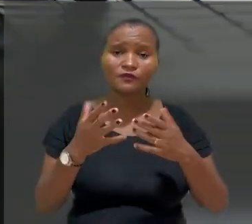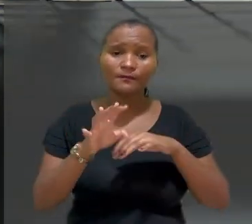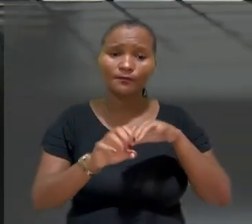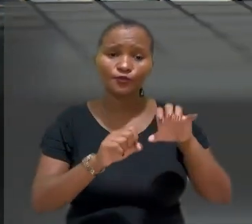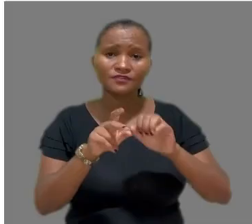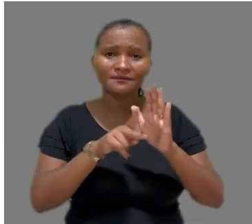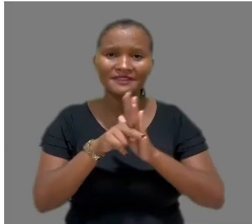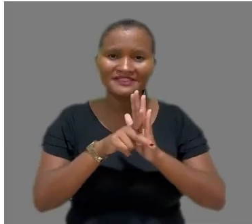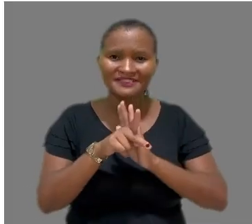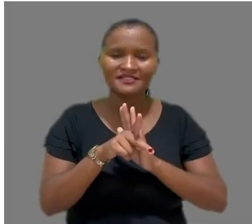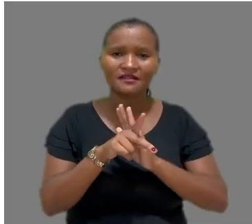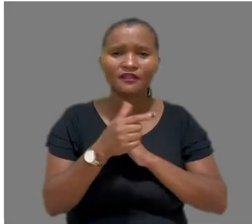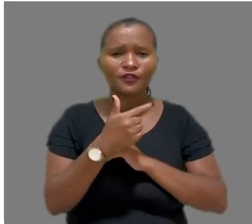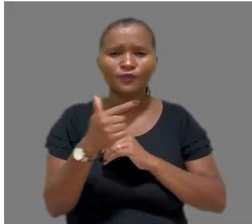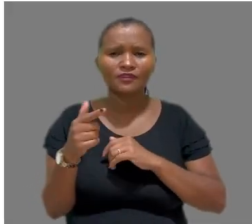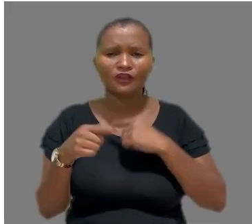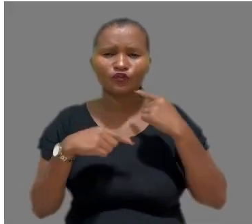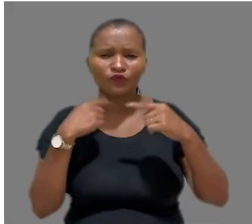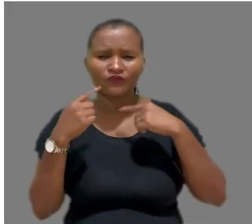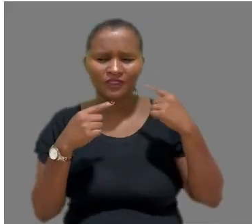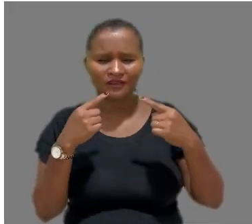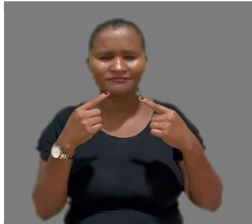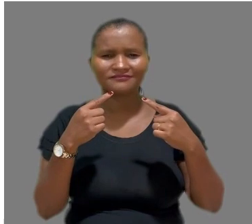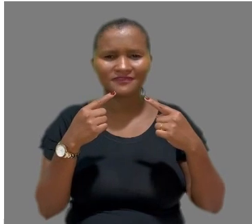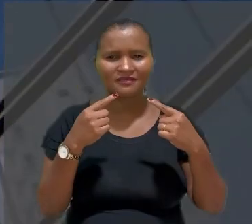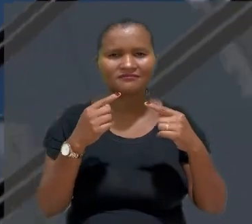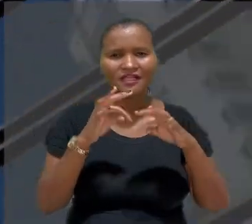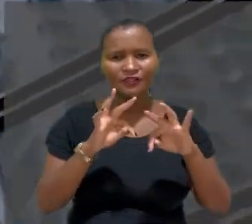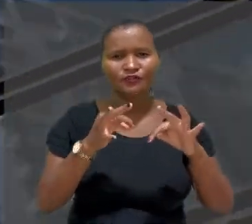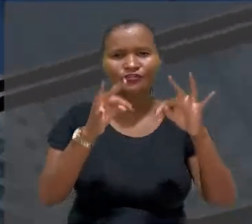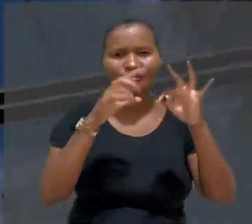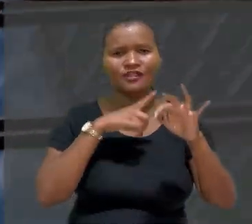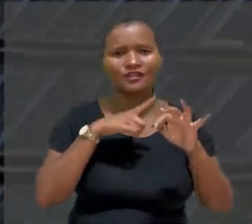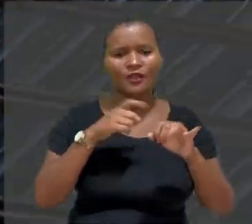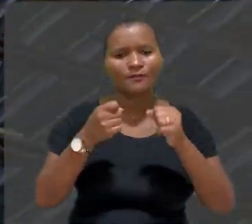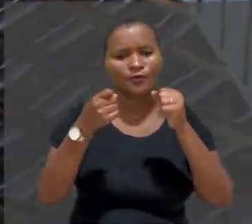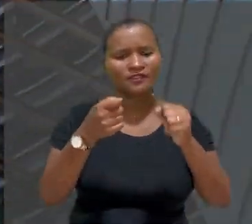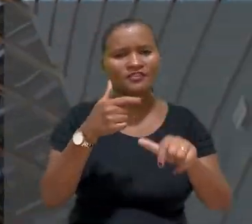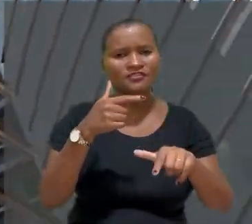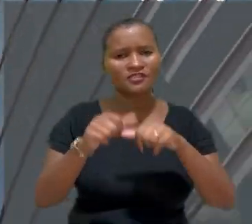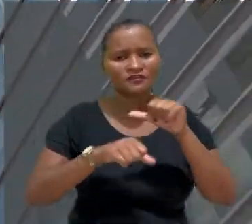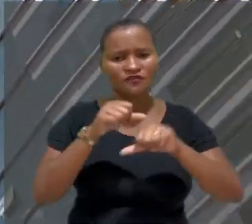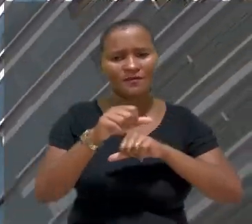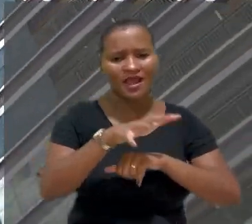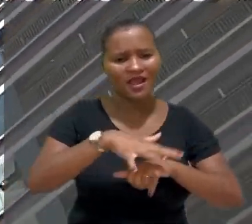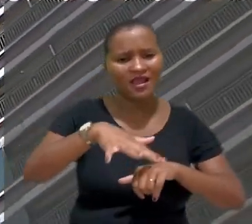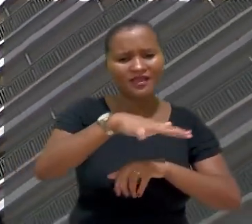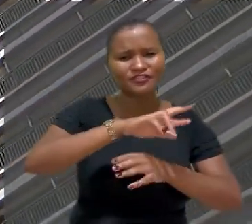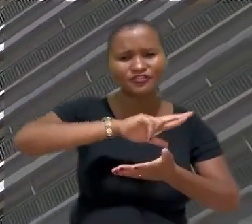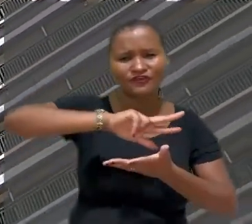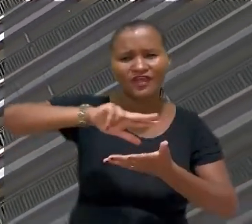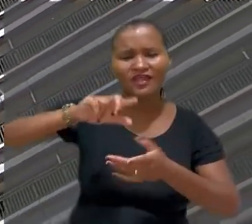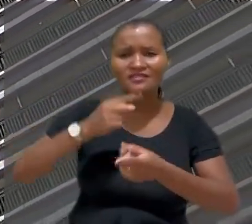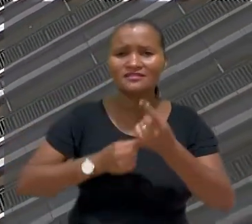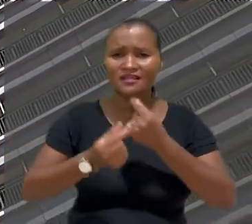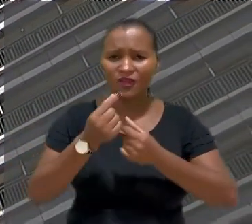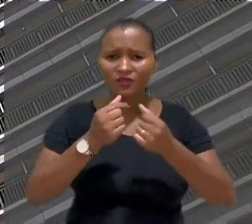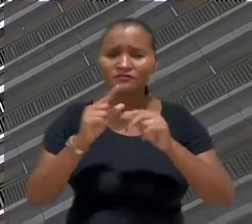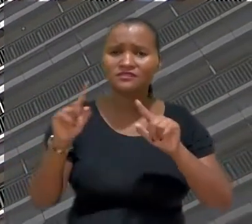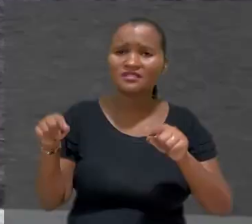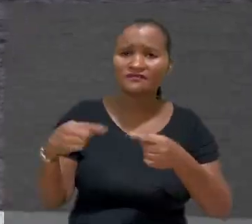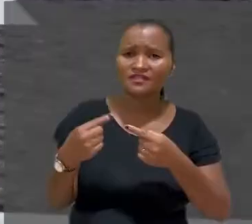busca. Não há dúvidas de que esta tecnologia tem o poder de transformar várias áreas de negócios e desafiar a